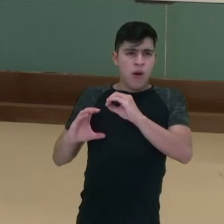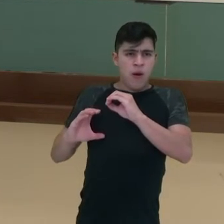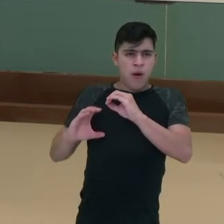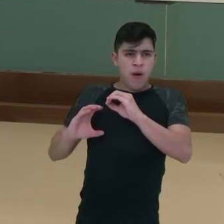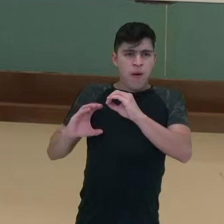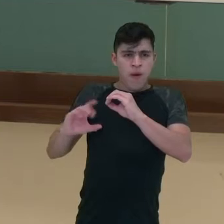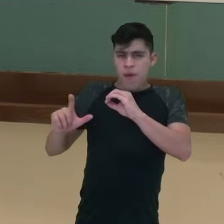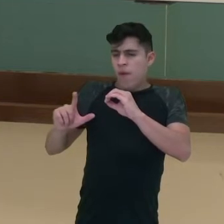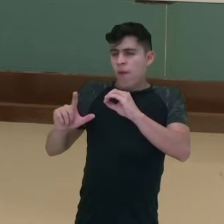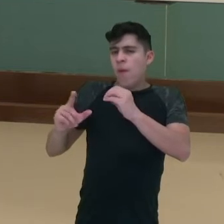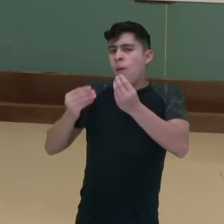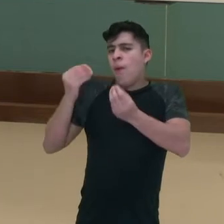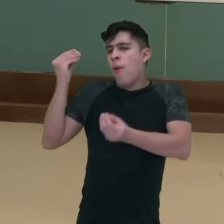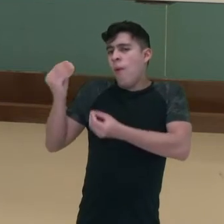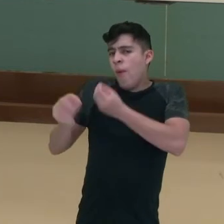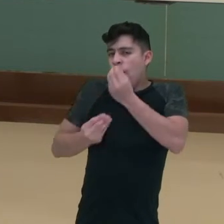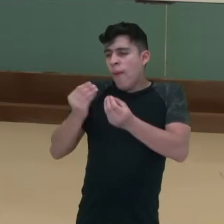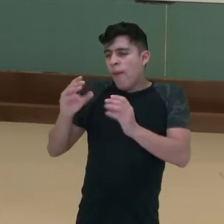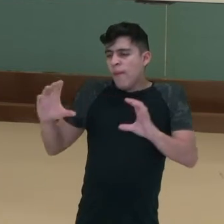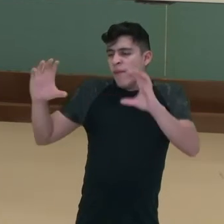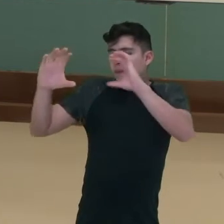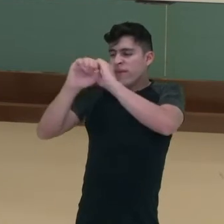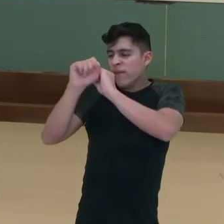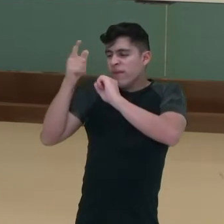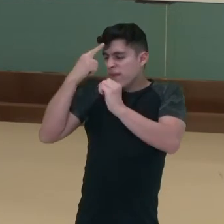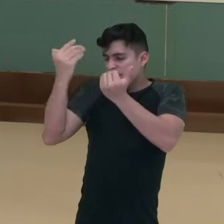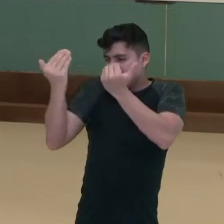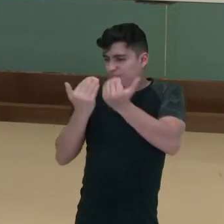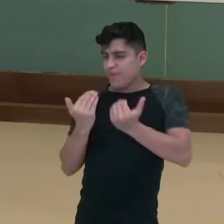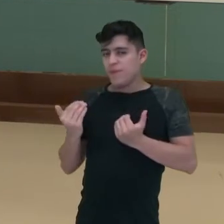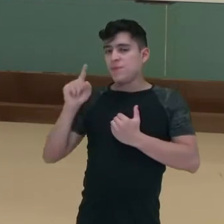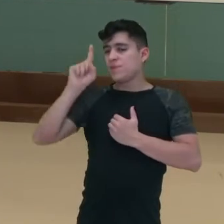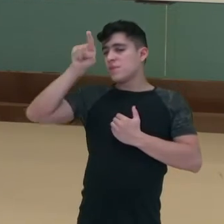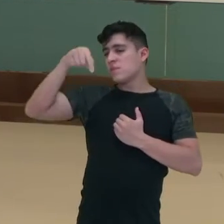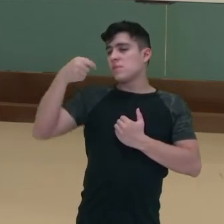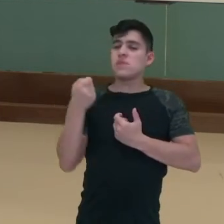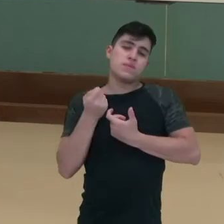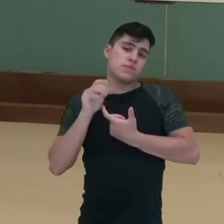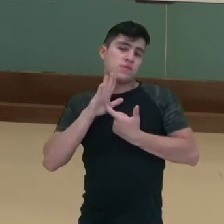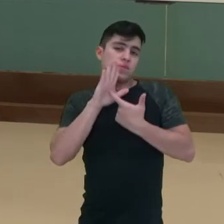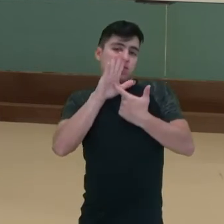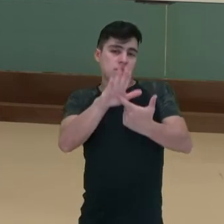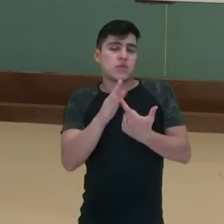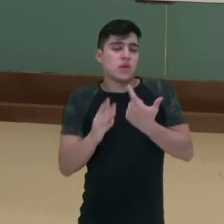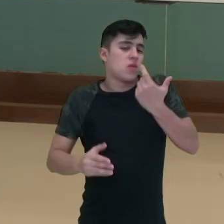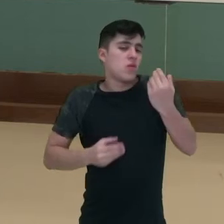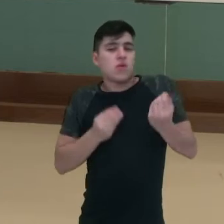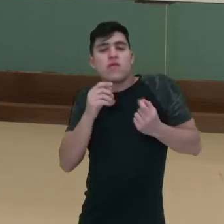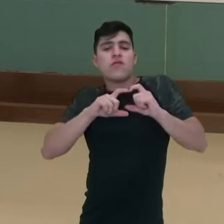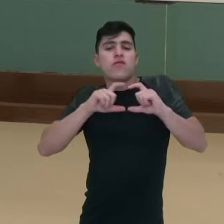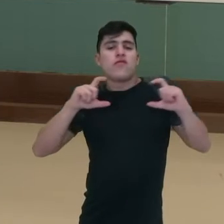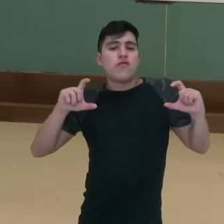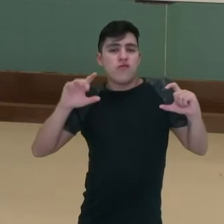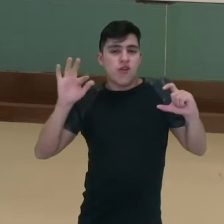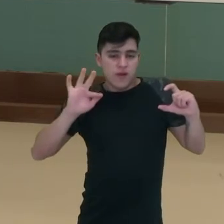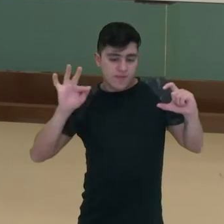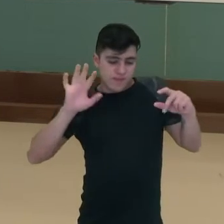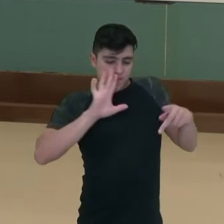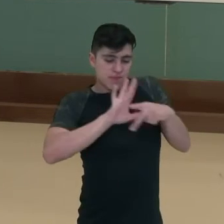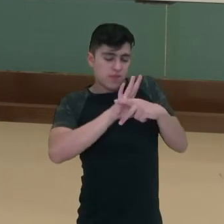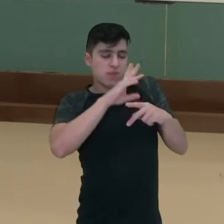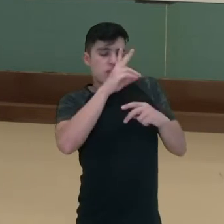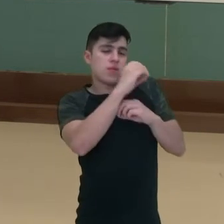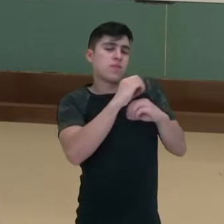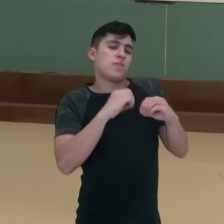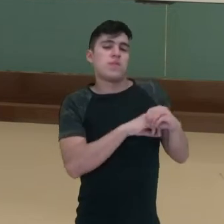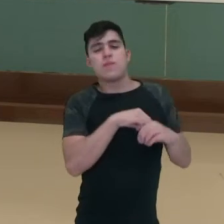é desta forma que são apresentadas as fórmulas moleculares,